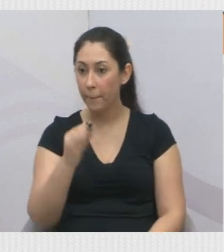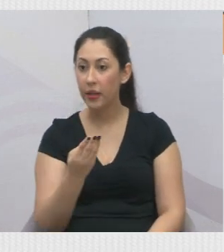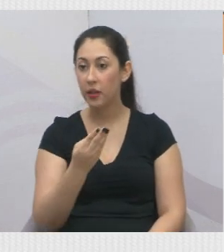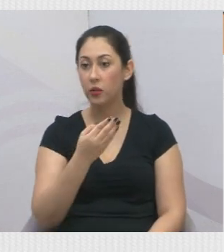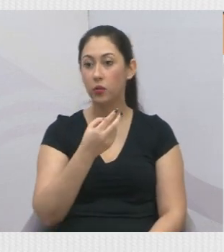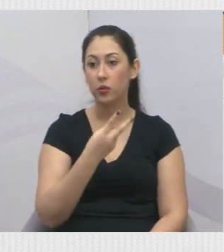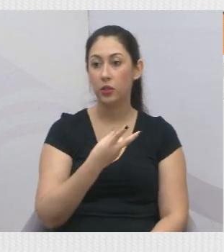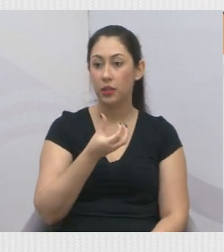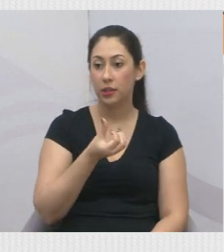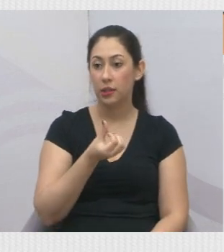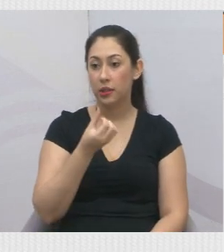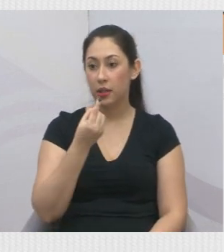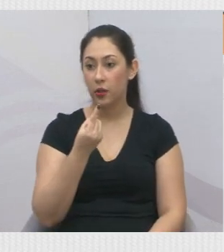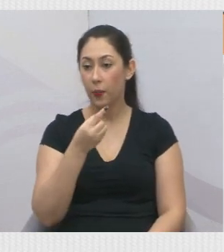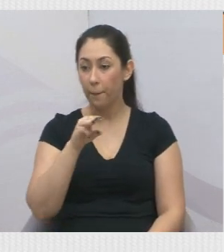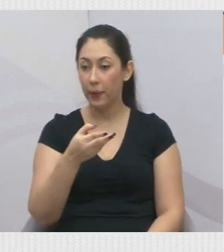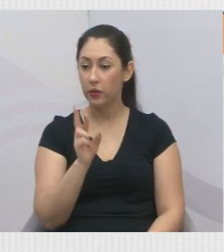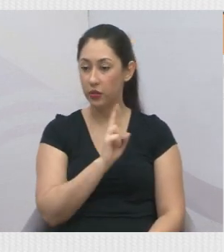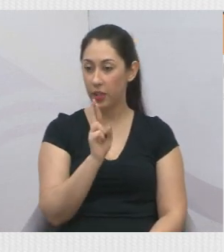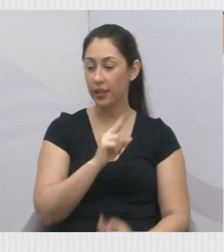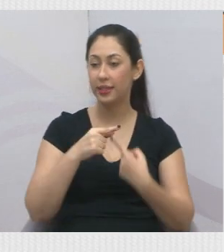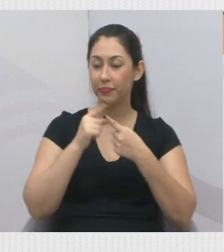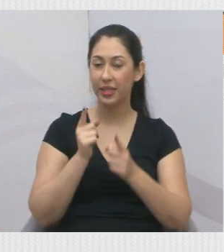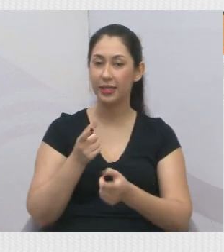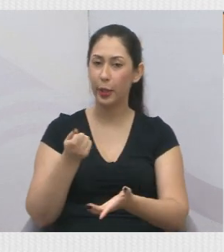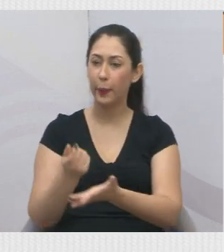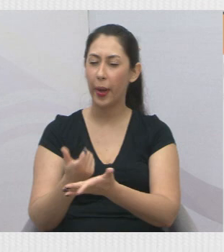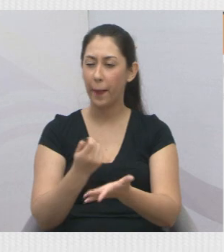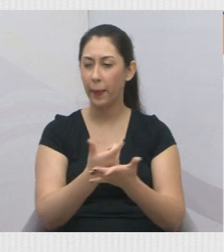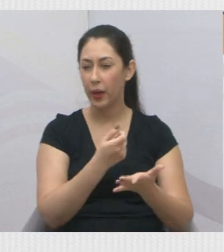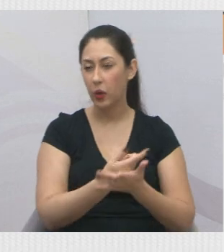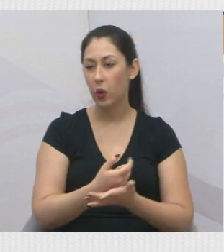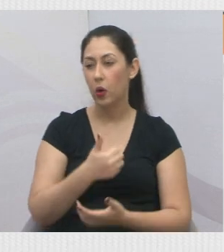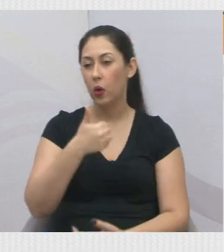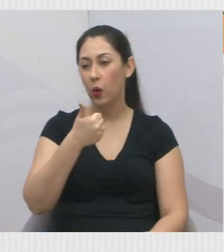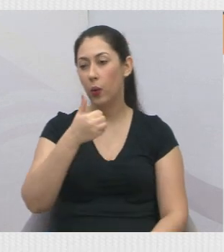1.261.210 e gastos no período